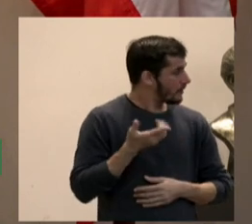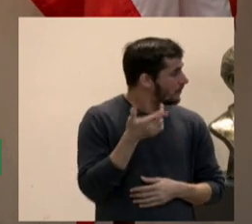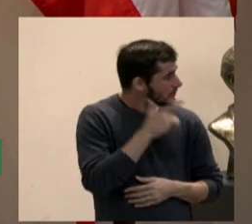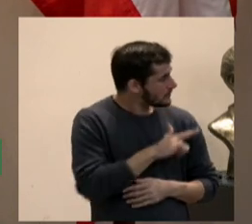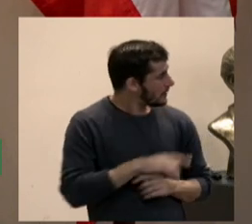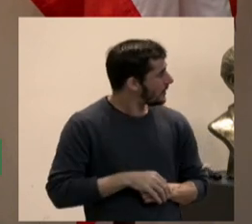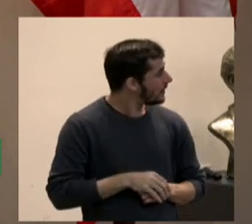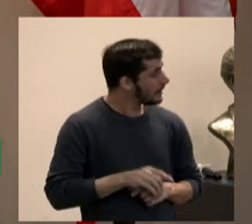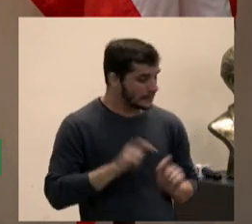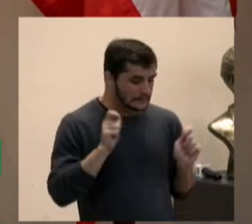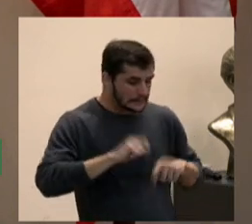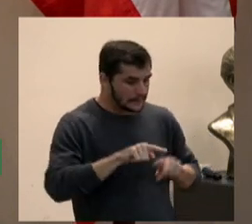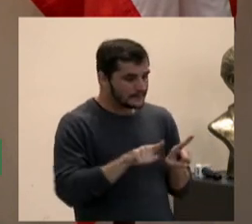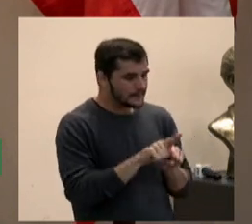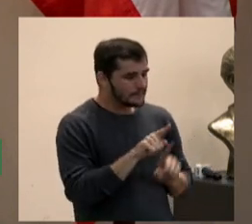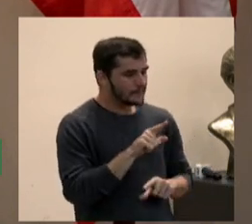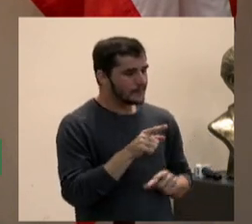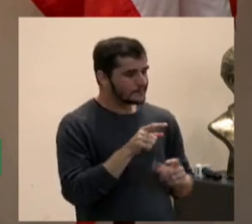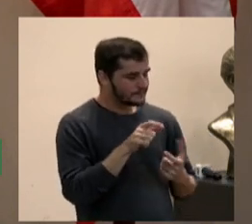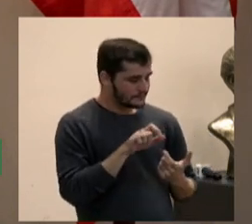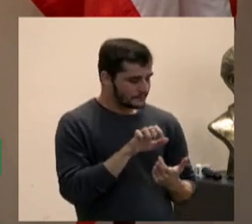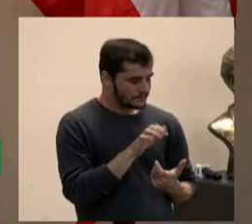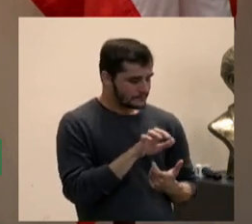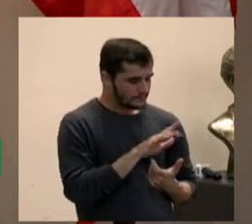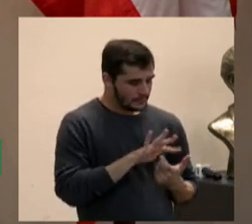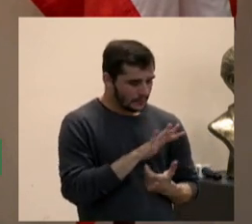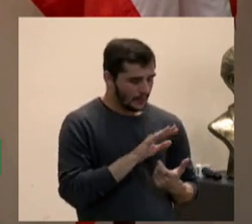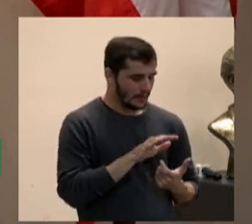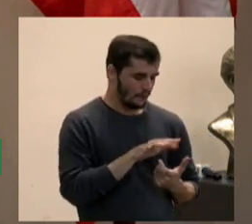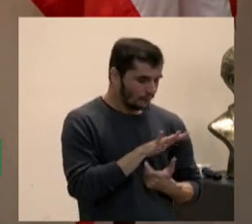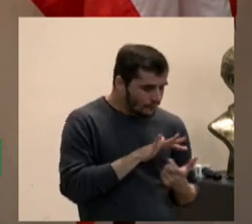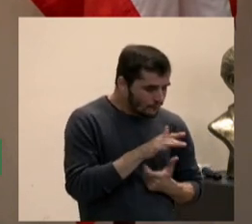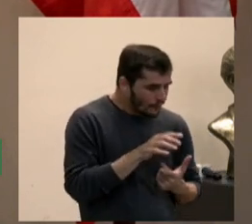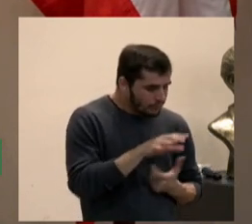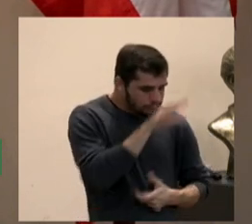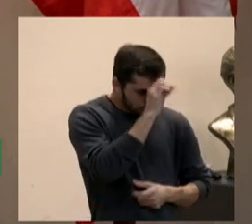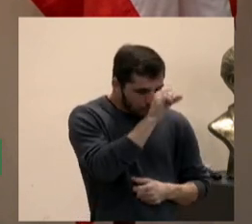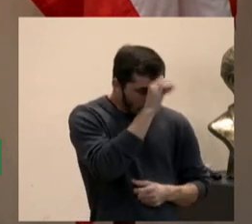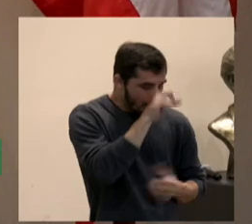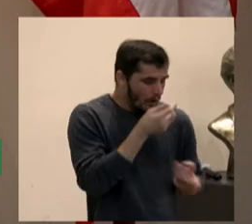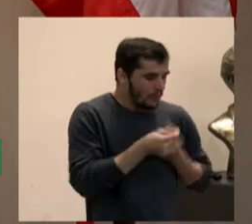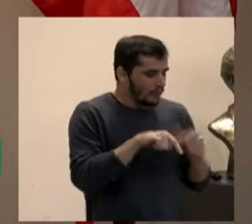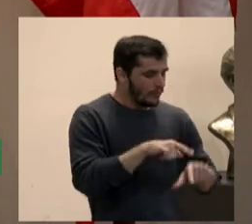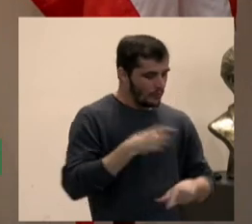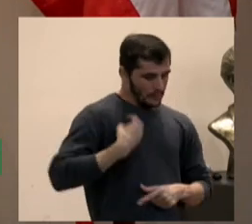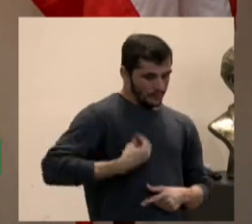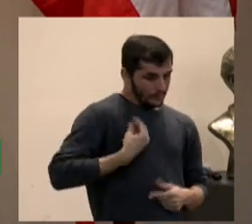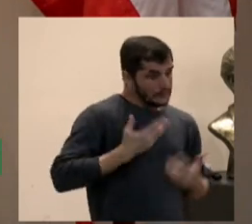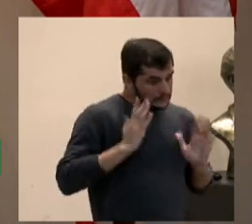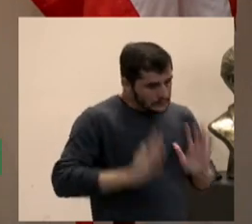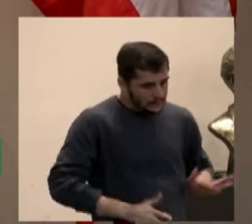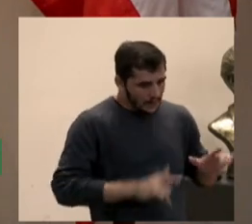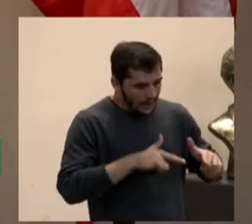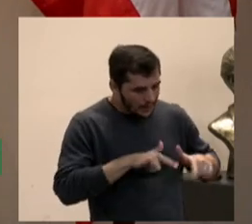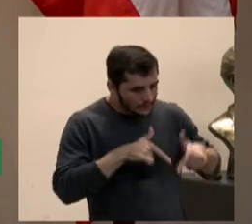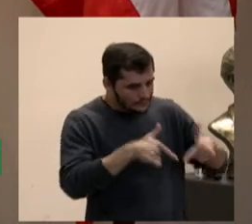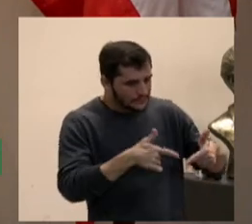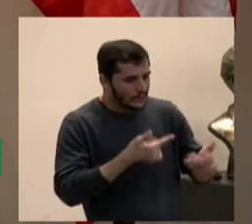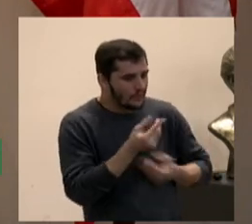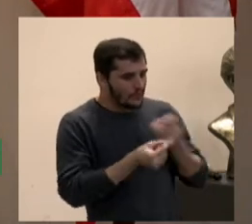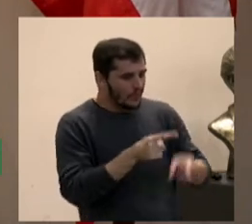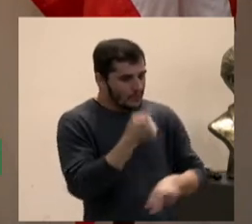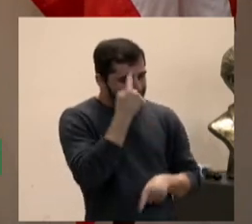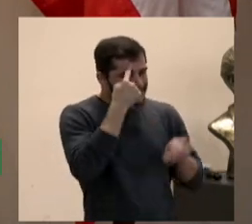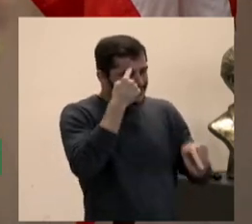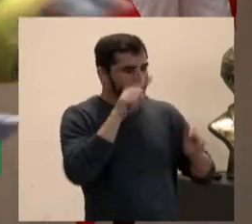para a superação do analfabetismo e qualificação da EJA, que já estamos colocando em ação. Quem sabe alguma coisa melhora.